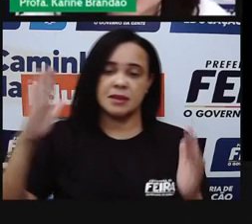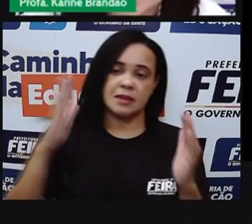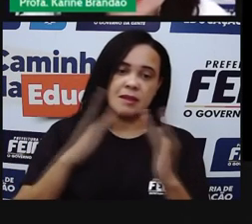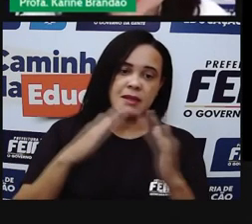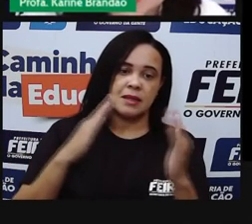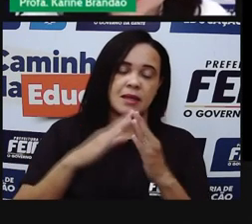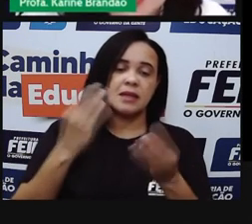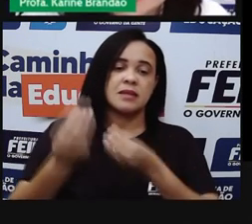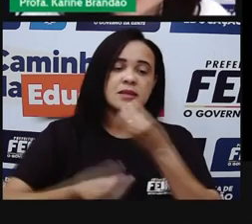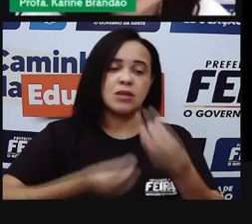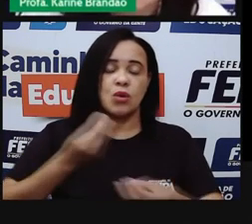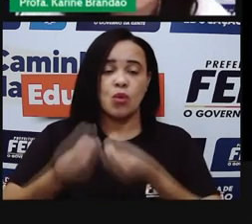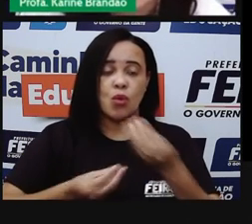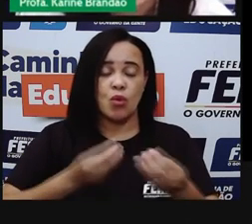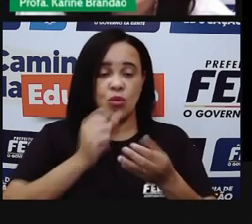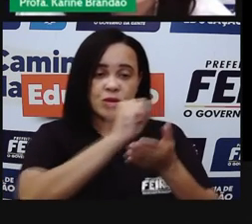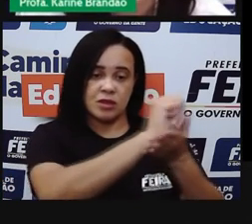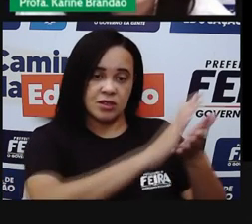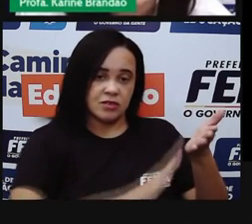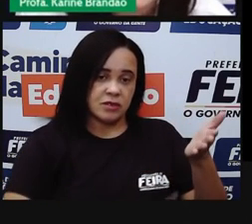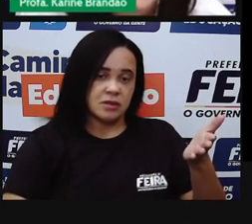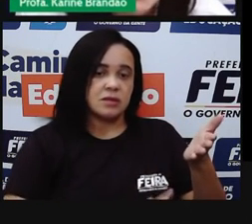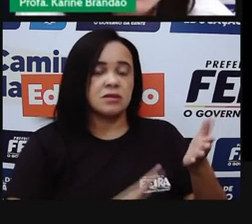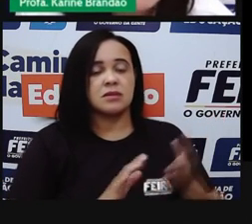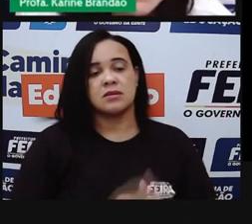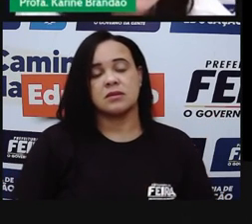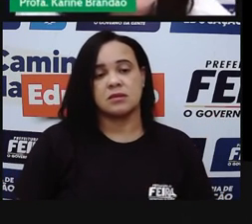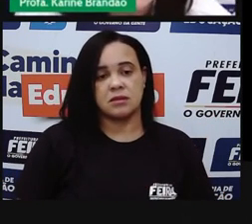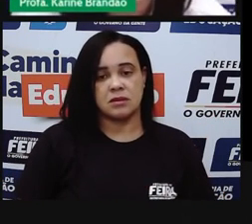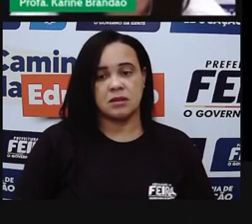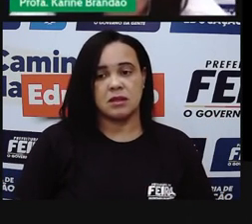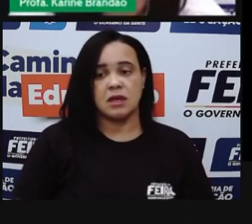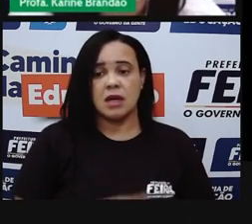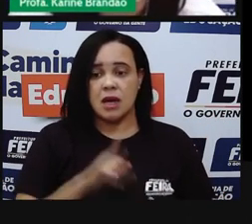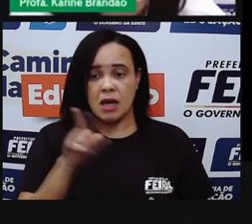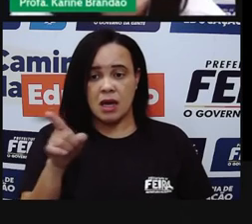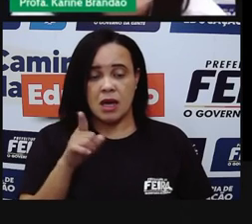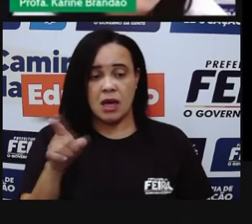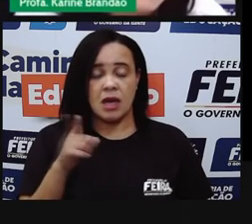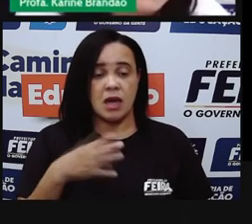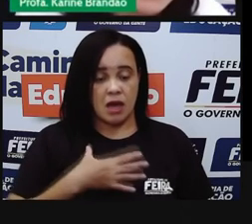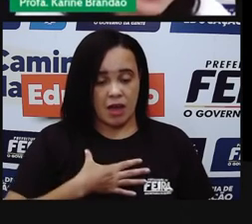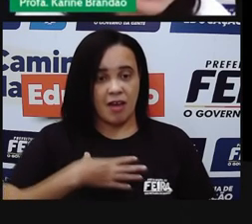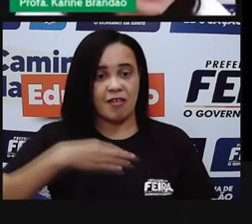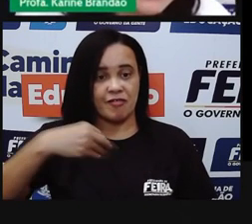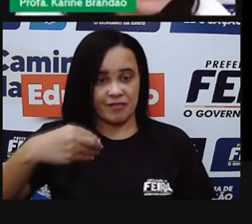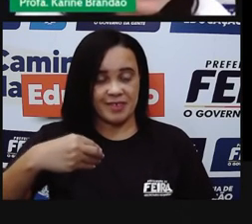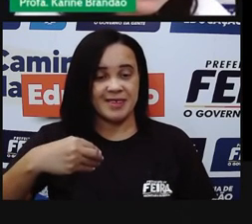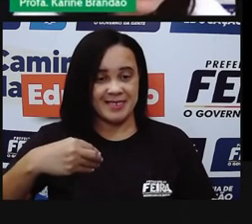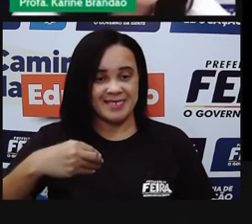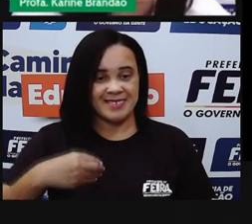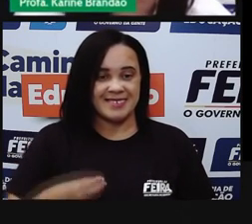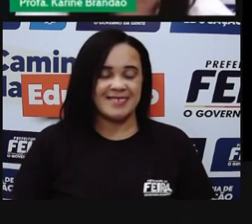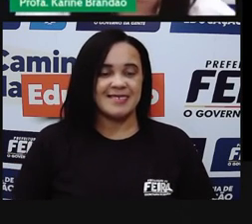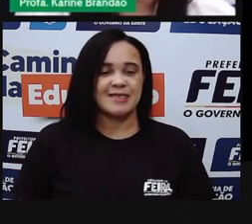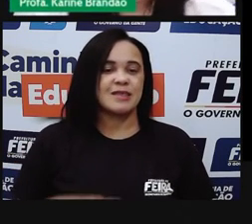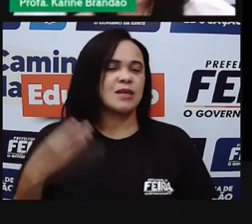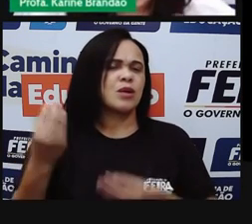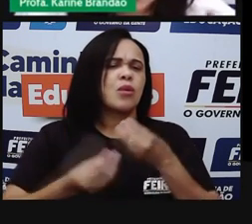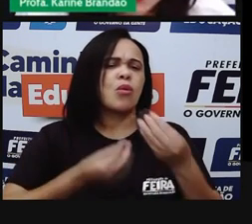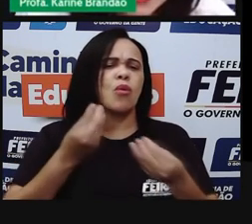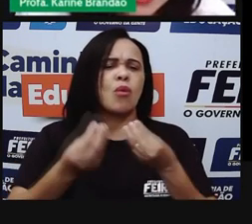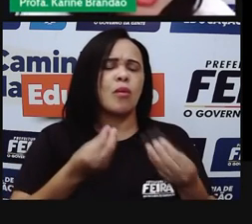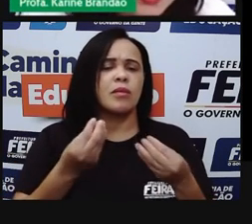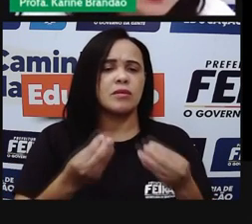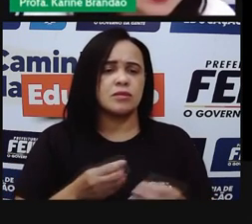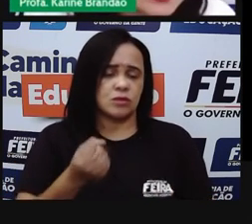vai ser a sua atividade de casa, hein? Qual vai ser a Maggie, a filha mais nova dos Simpsons? Qual vai ser